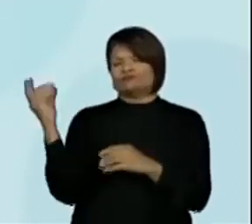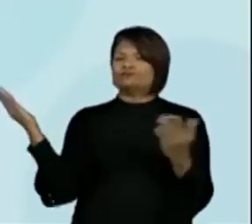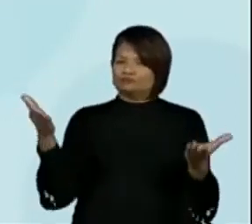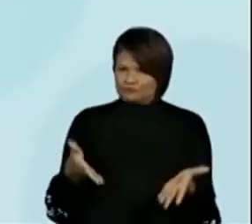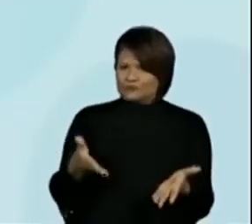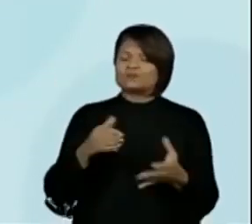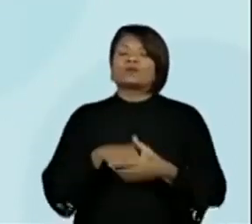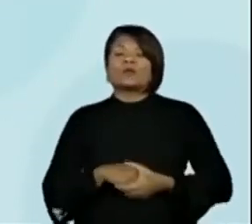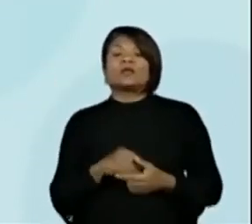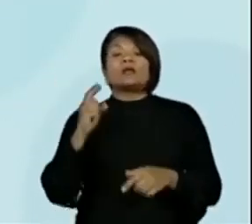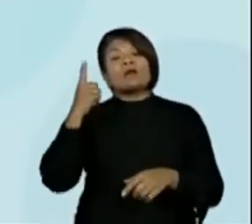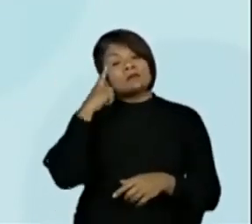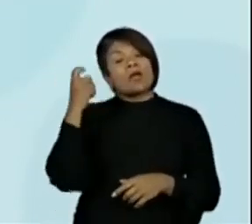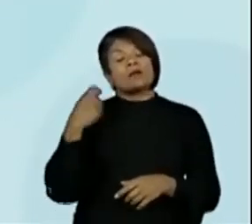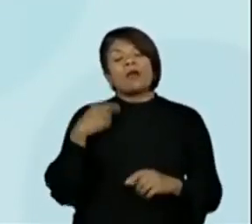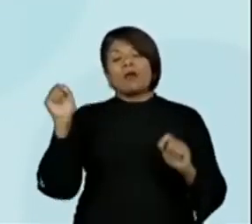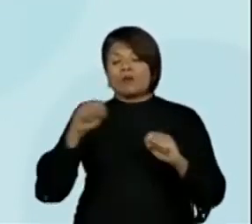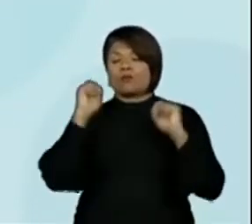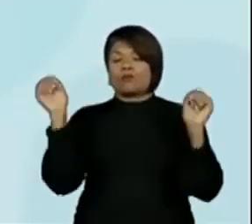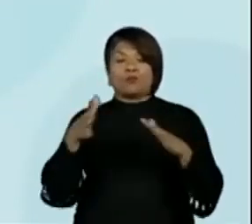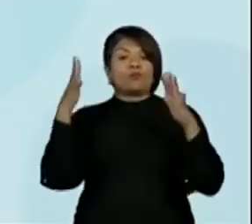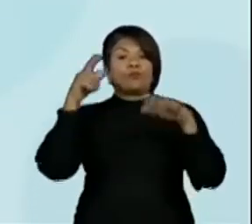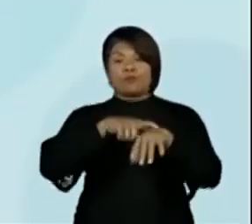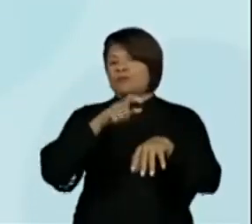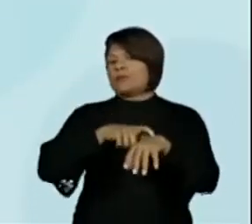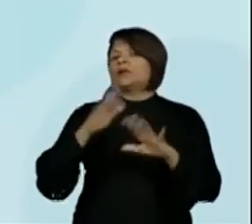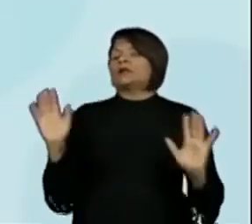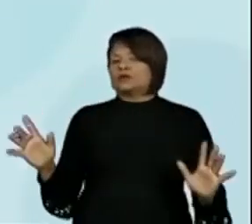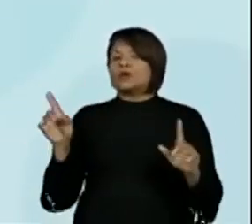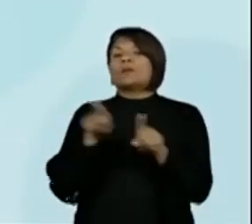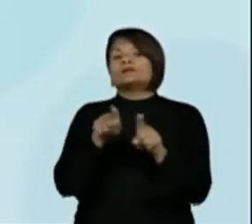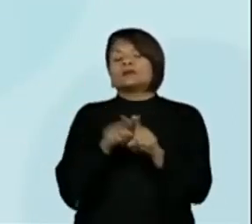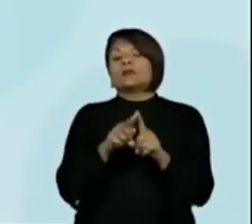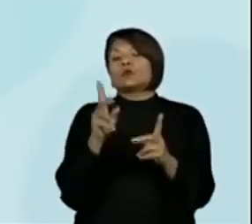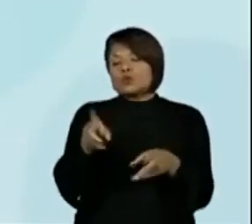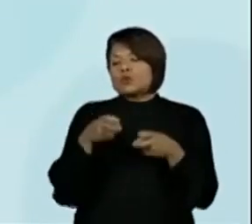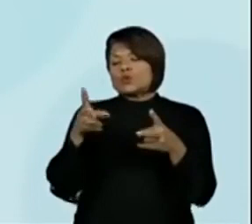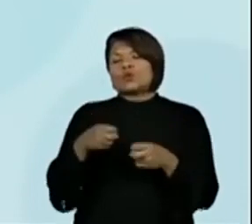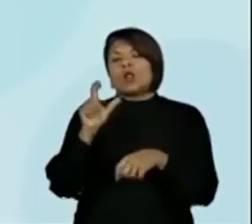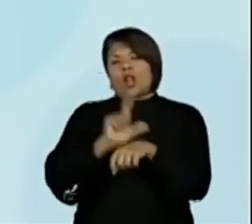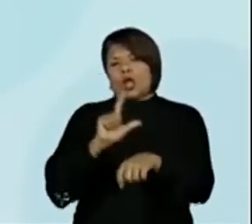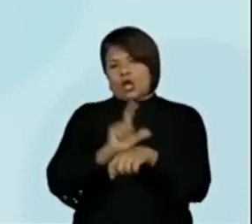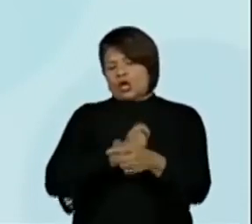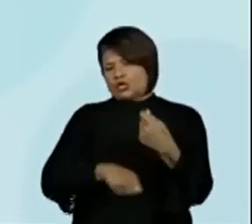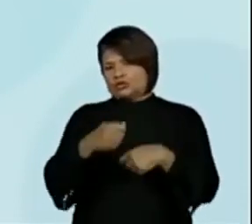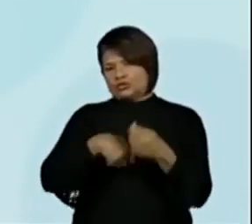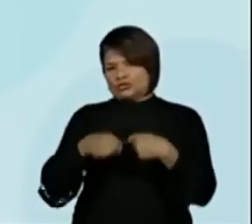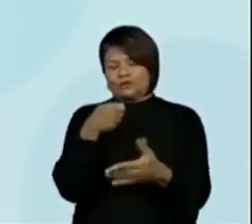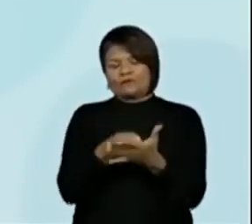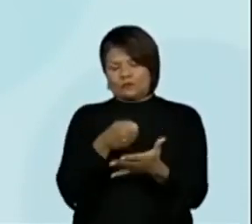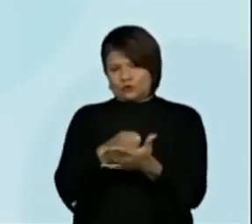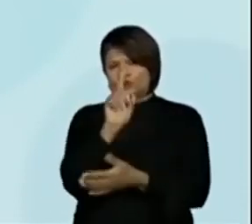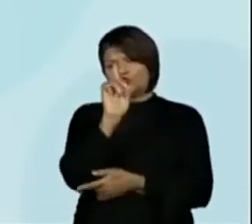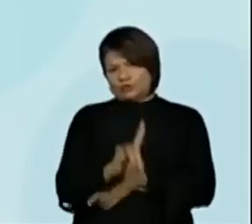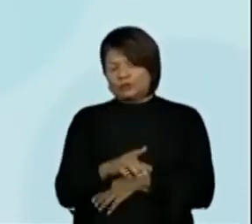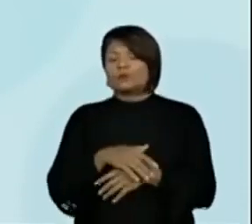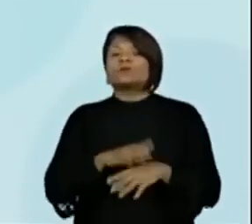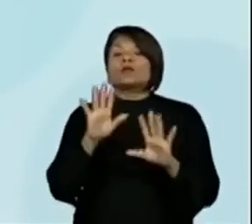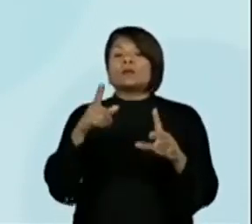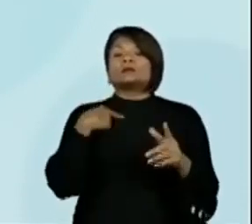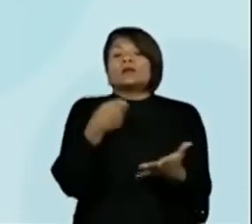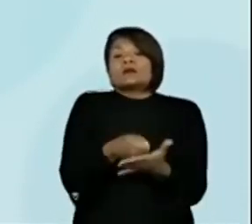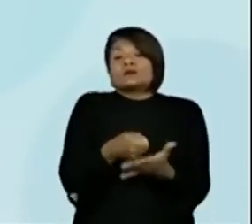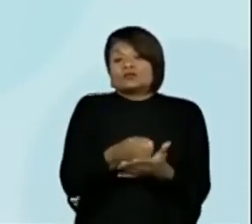proporcionar um momento mágico na vida das crianças, mas também lucros para as nossas lojas, afirmou também o diretor. Para garantir a alegria